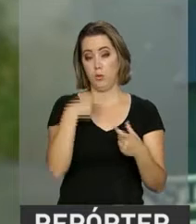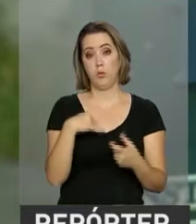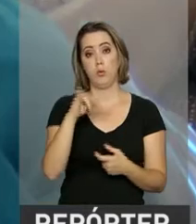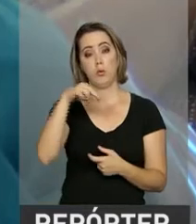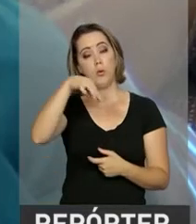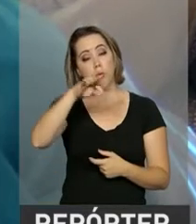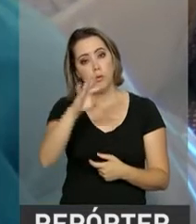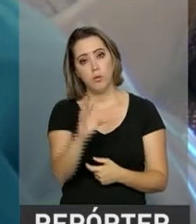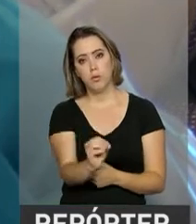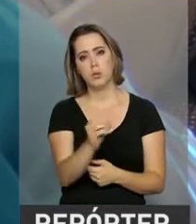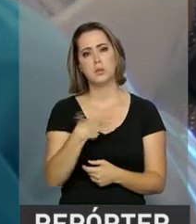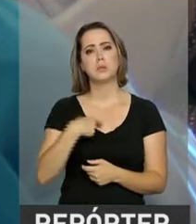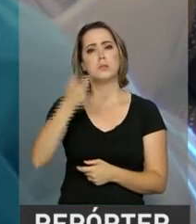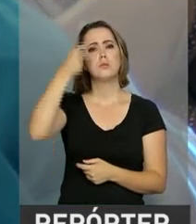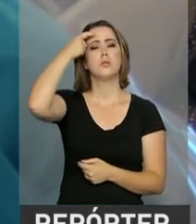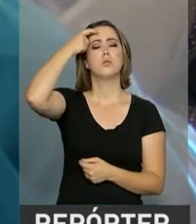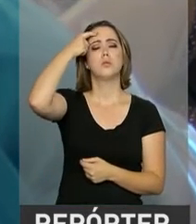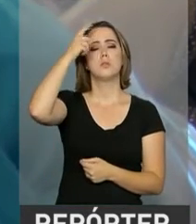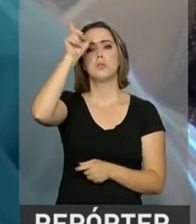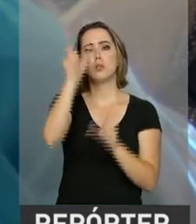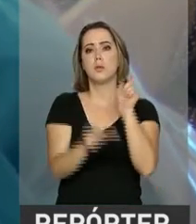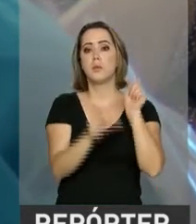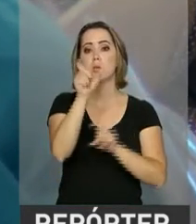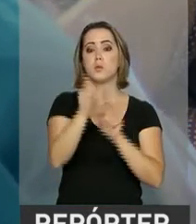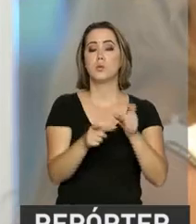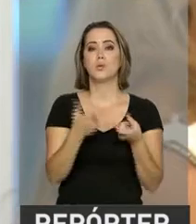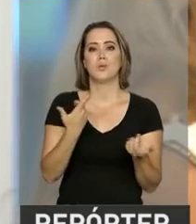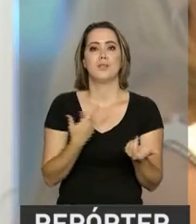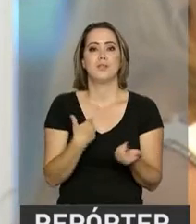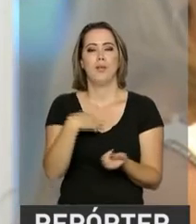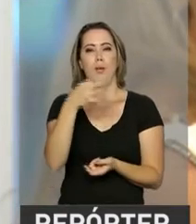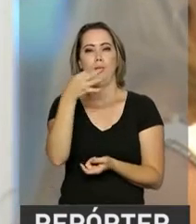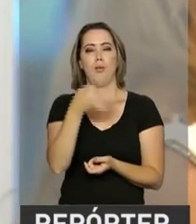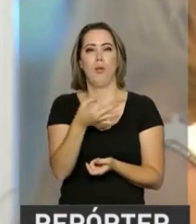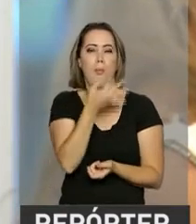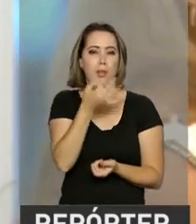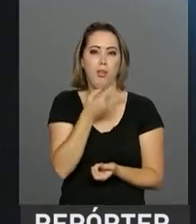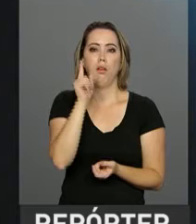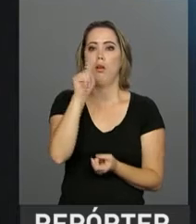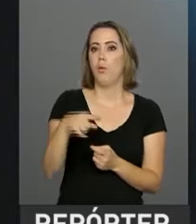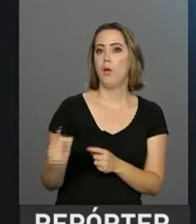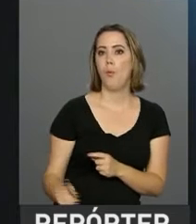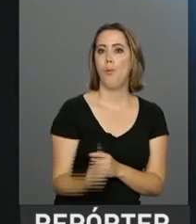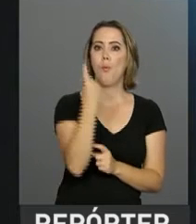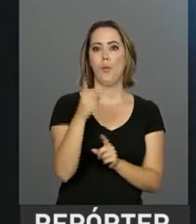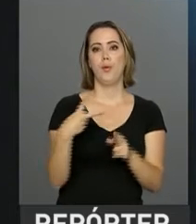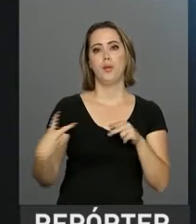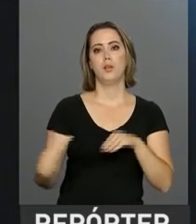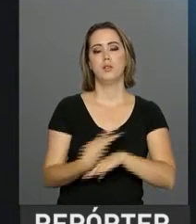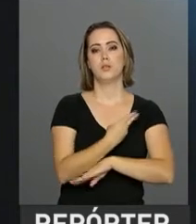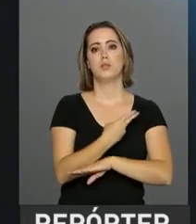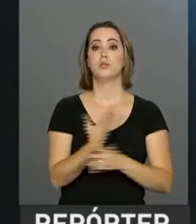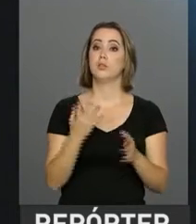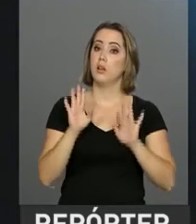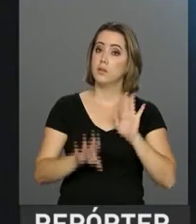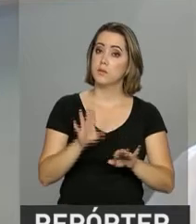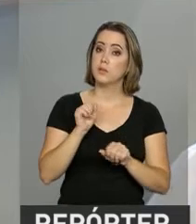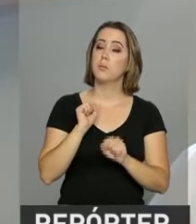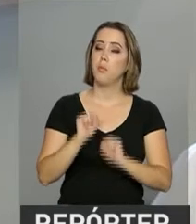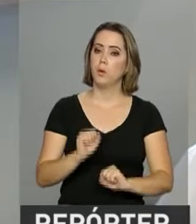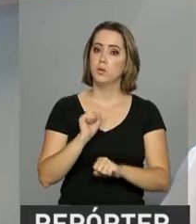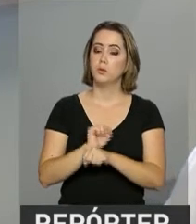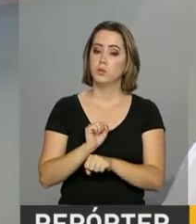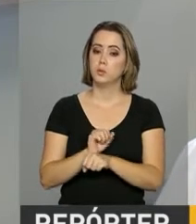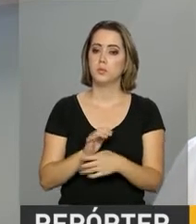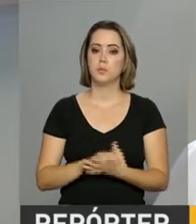inter quer concientizar pessoas como dona 96 de que em alguns casos a operação no joelho pode esperar do